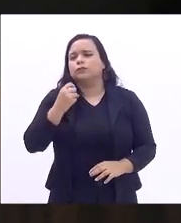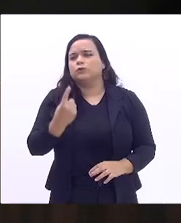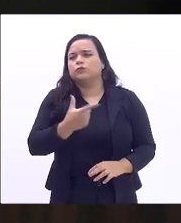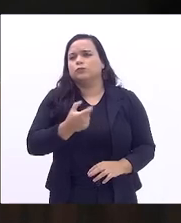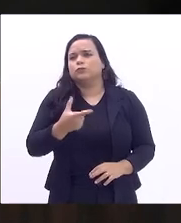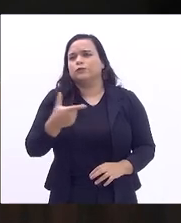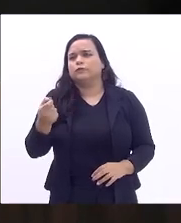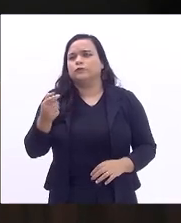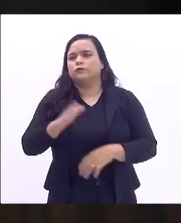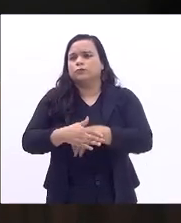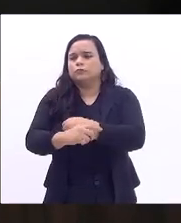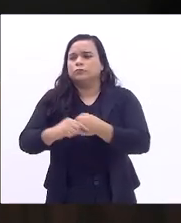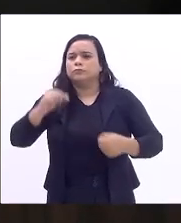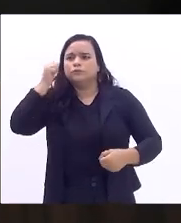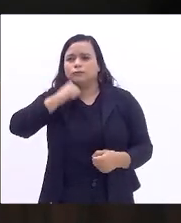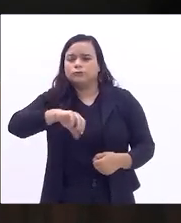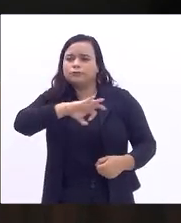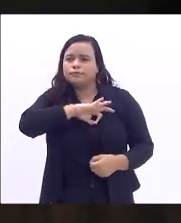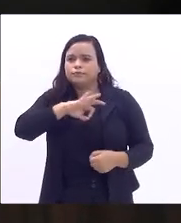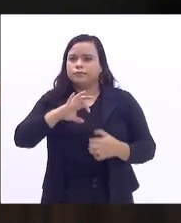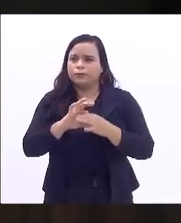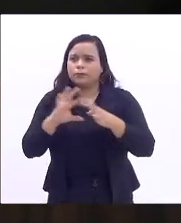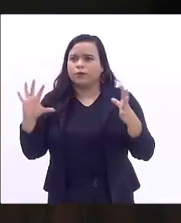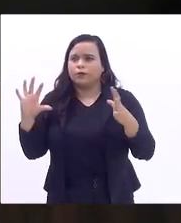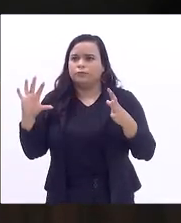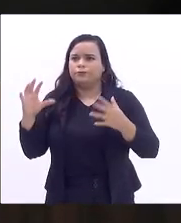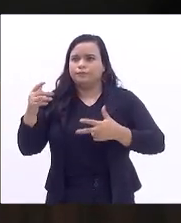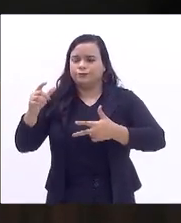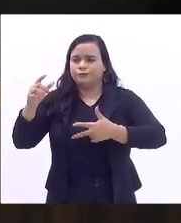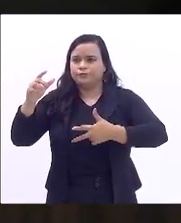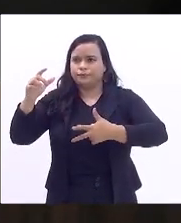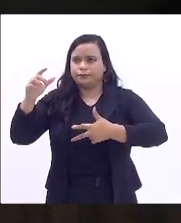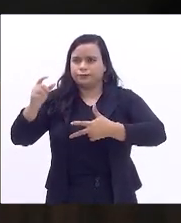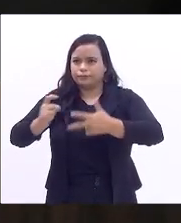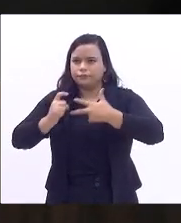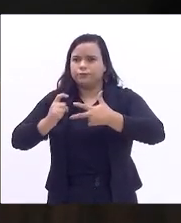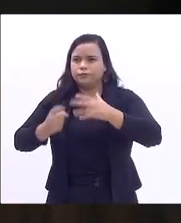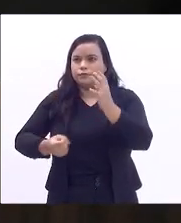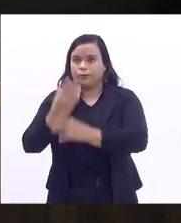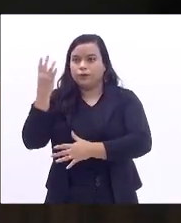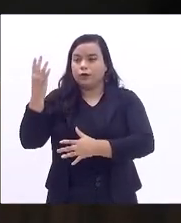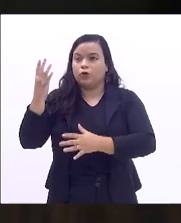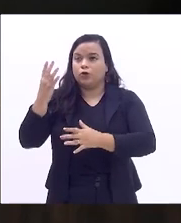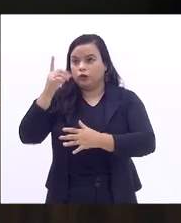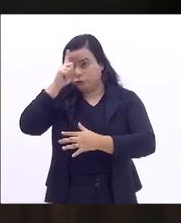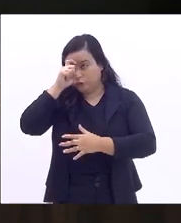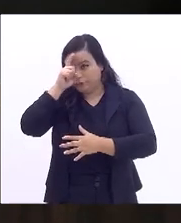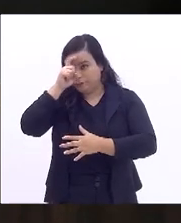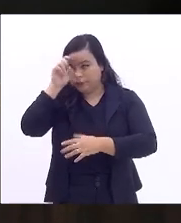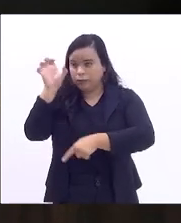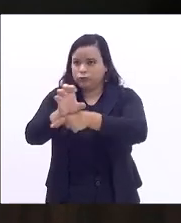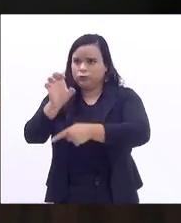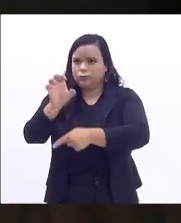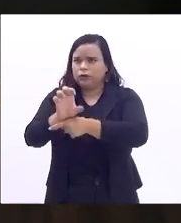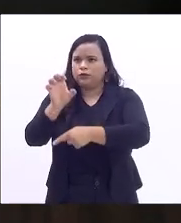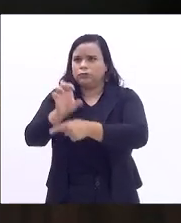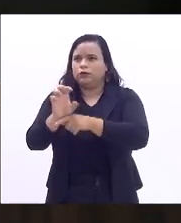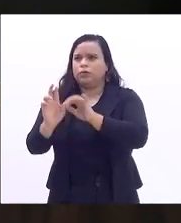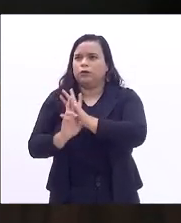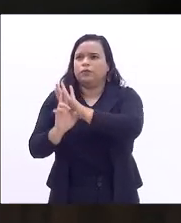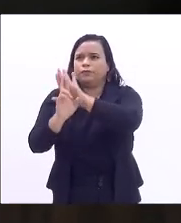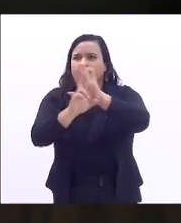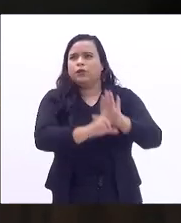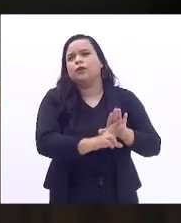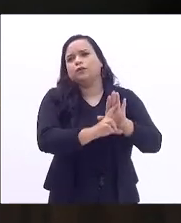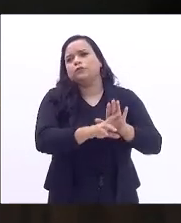de autoria deputada Martha Rocha que autoriza o poder executivo a criar o Hospital Estadual de referência para tratamento de câncer na região